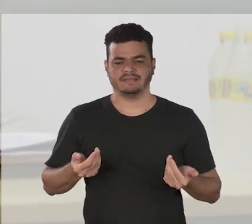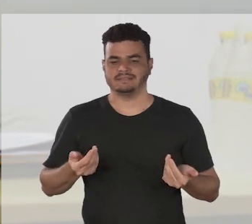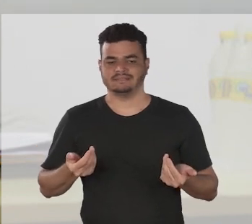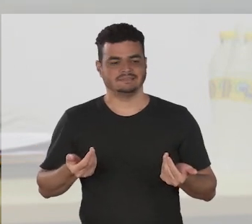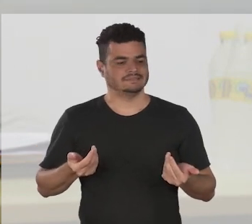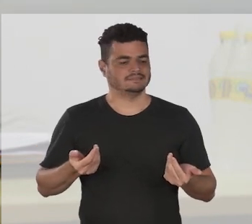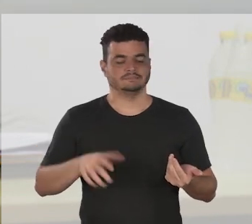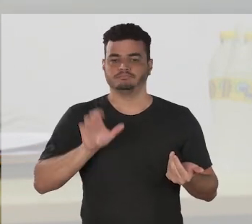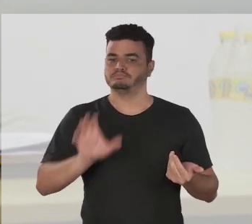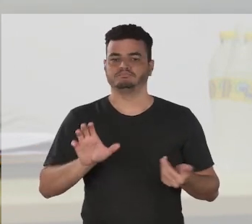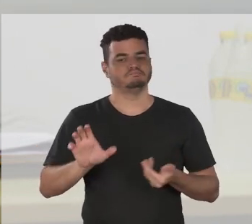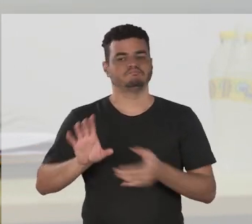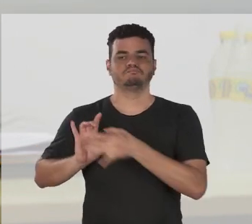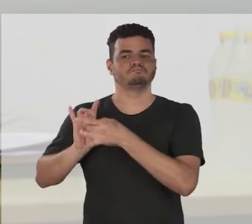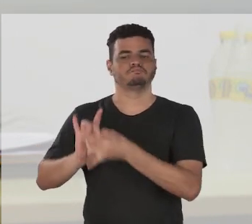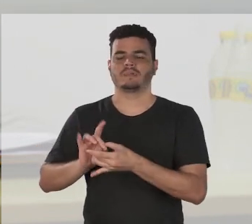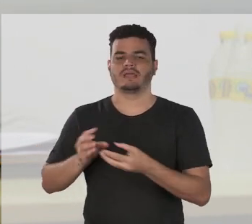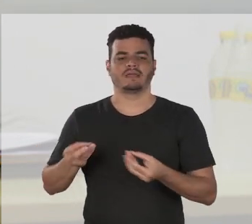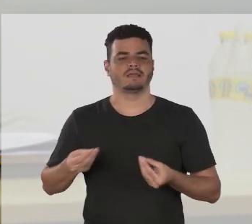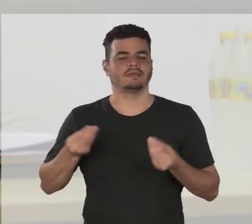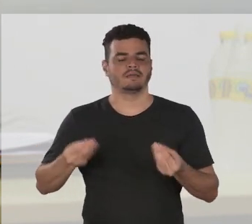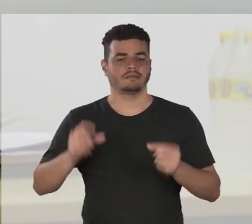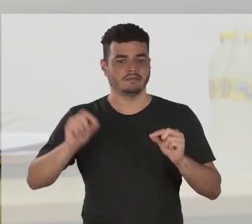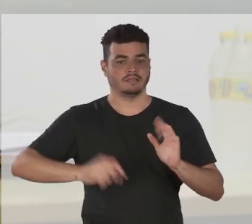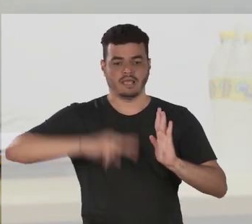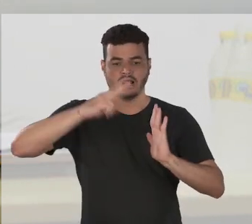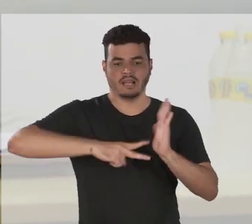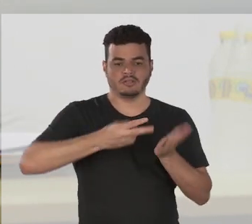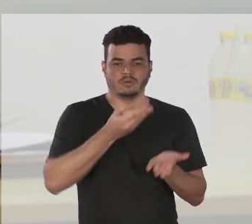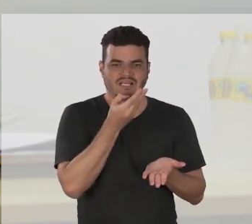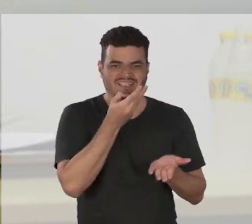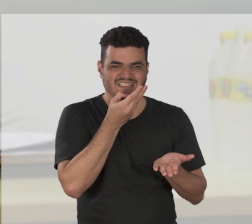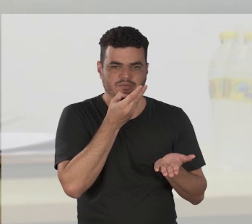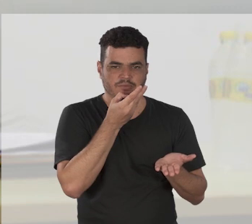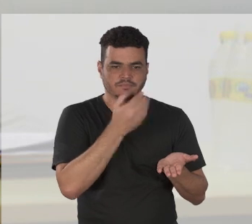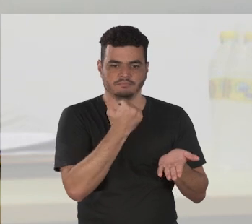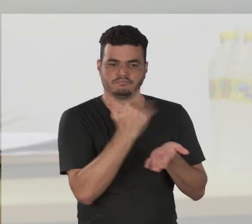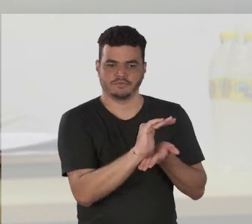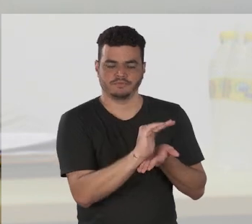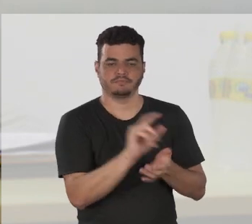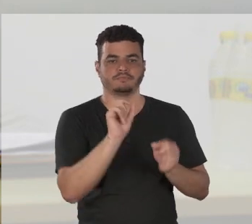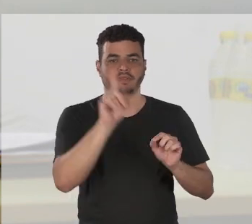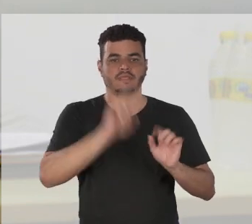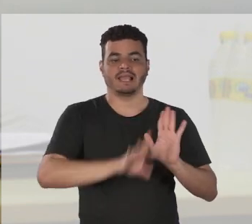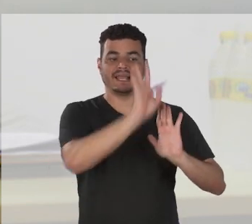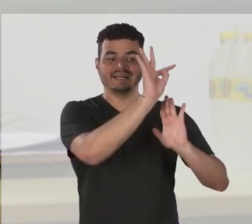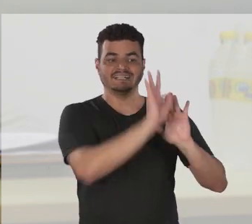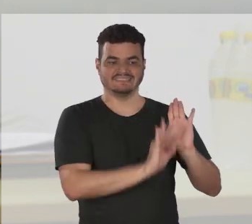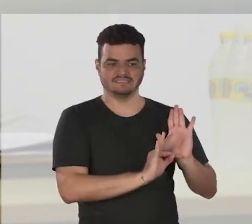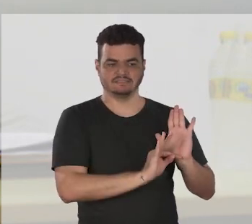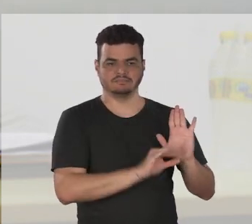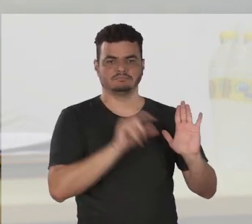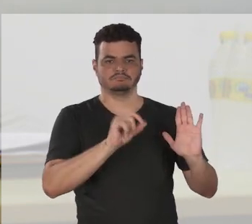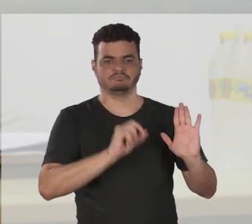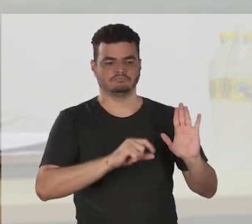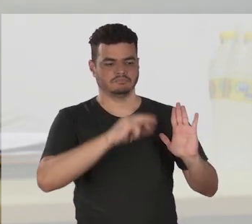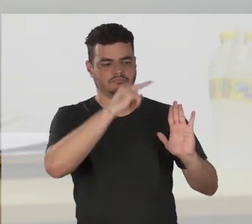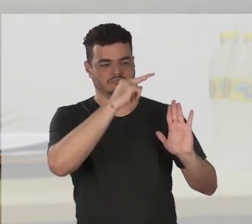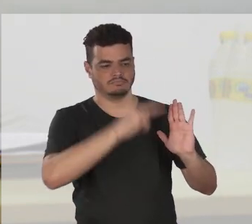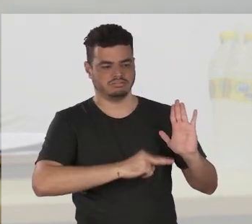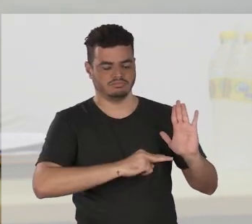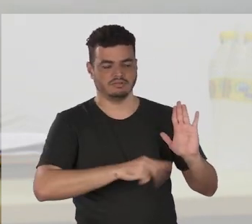como nesse caso, as leituras gravadas que são textos não